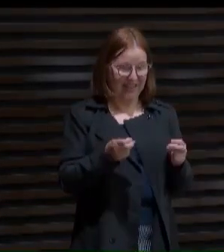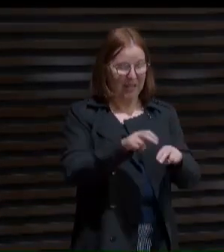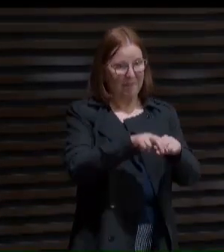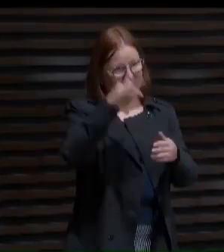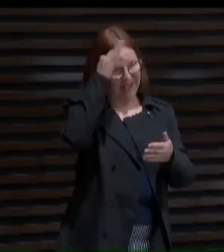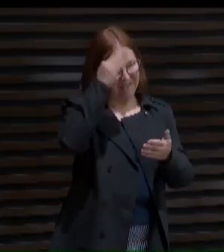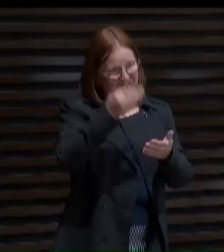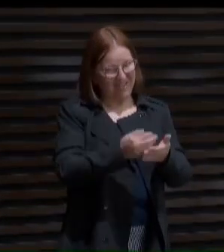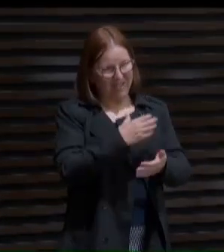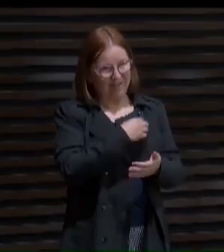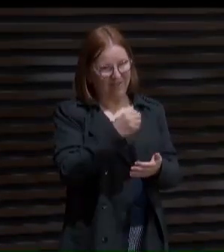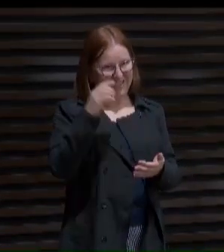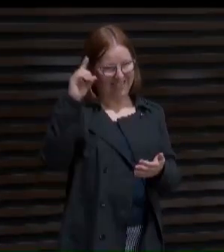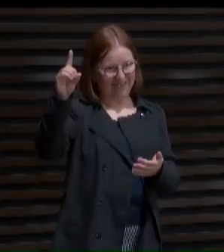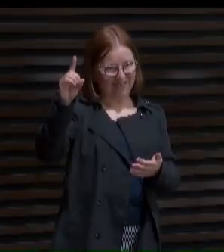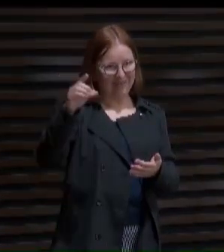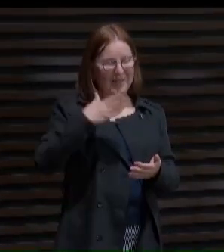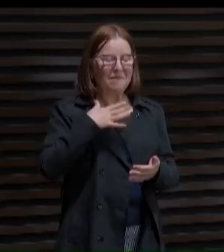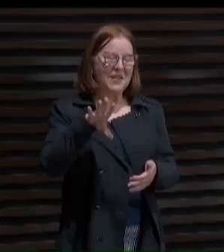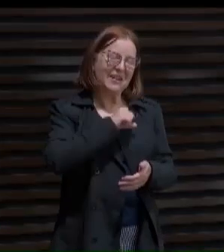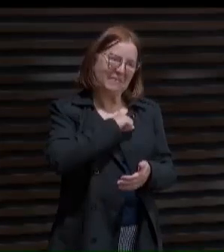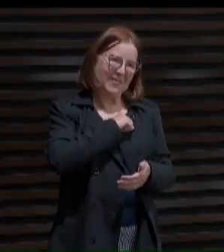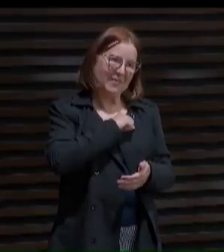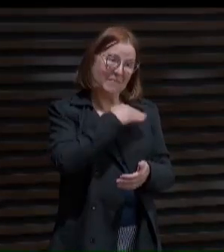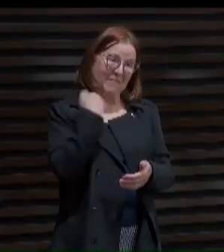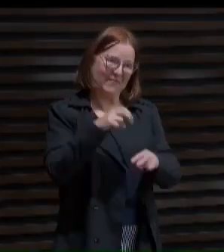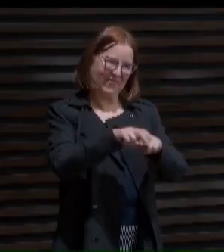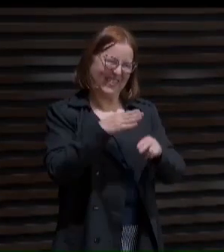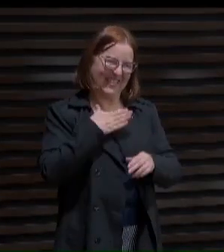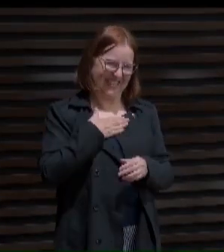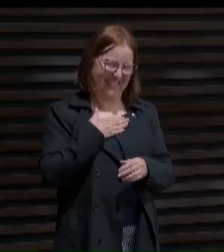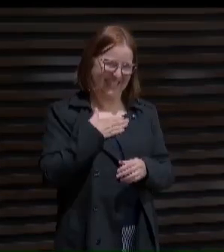no Filho de Deus, que me amou e se entregou por mim.